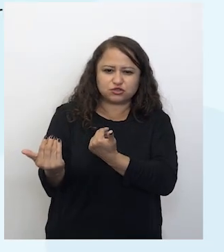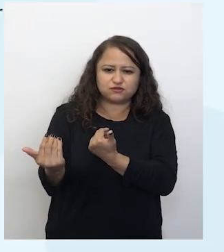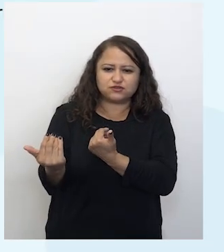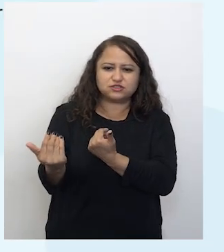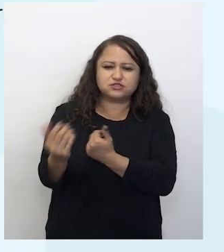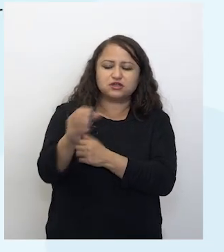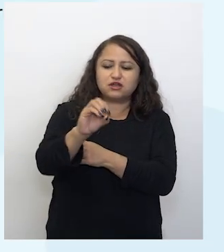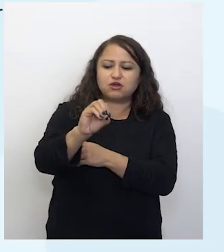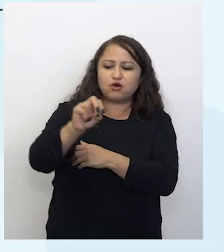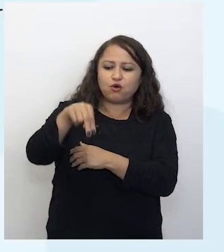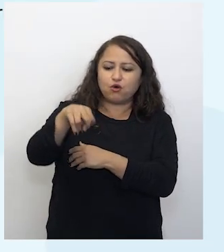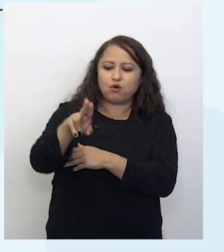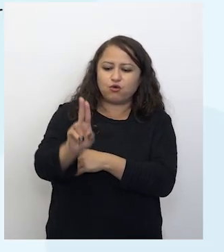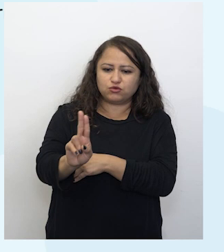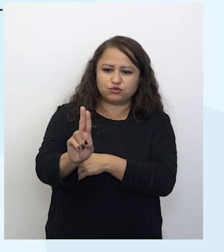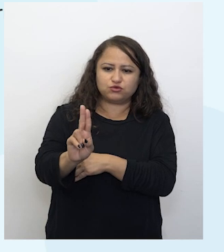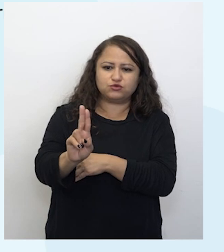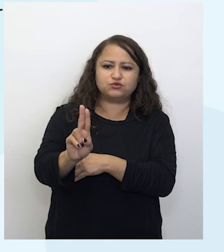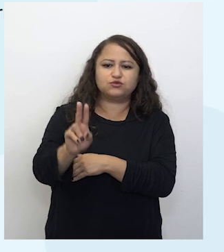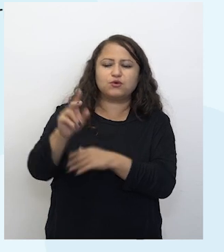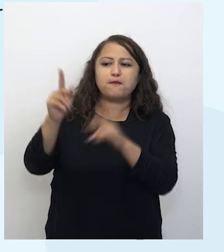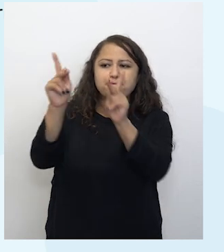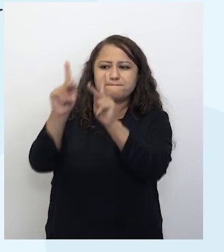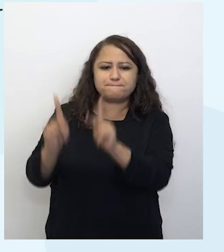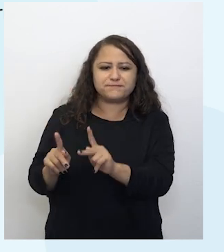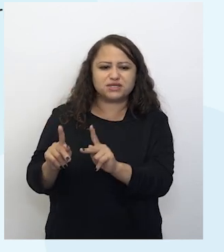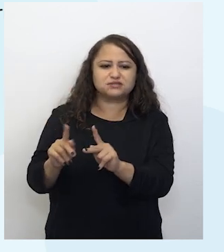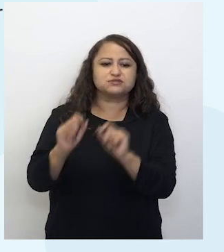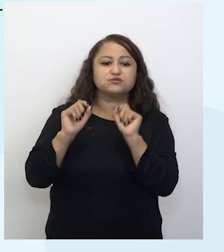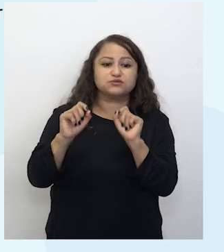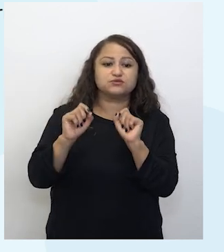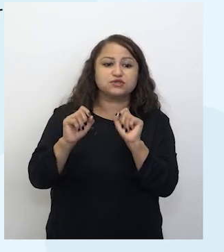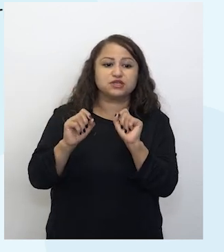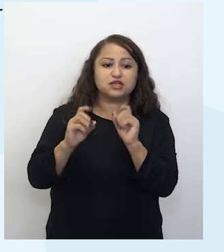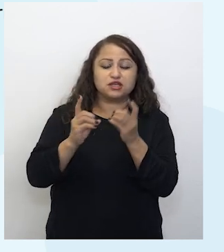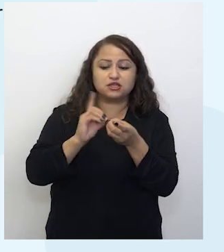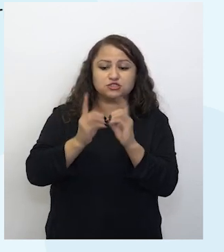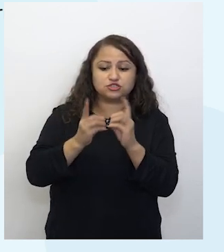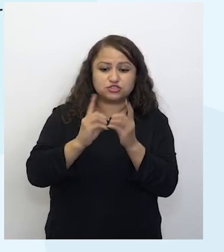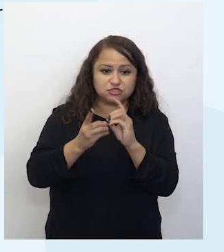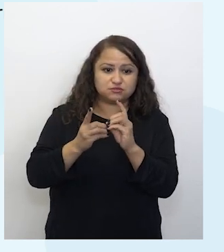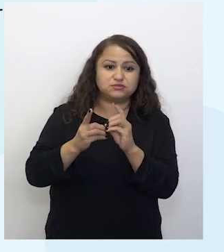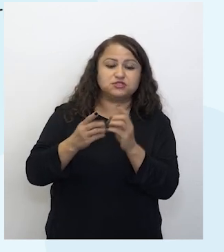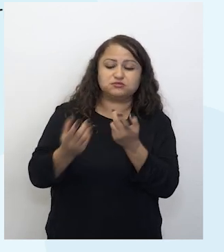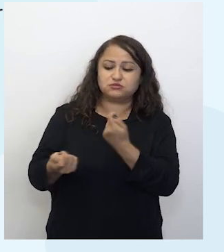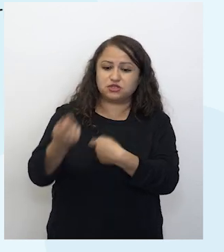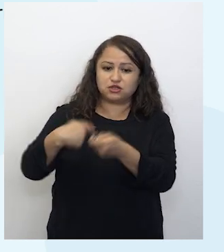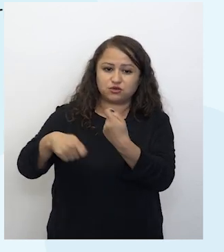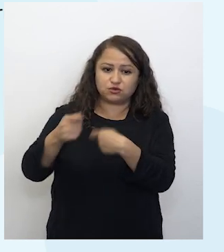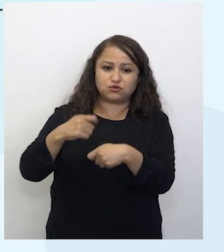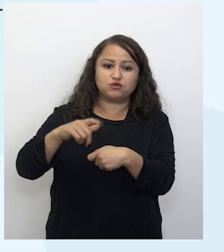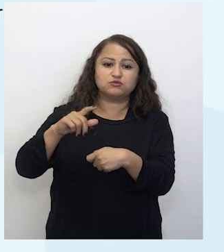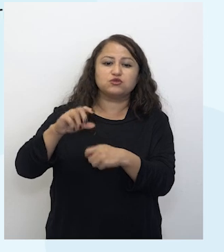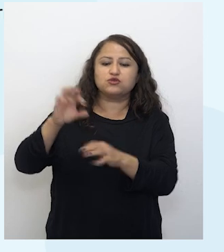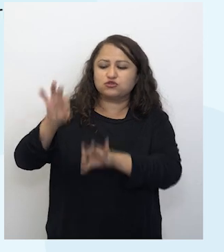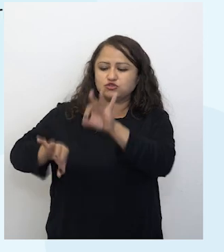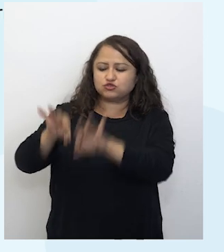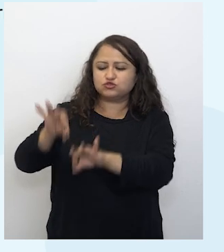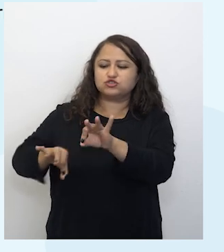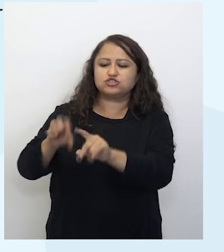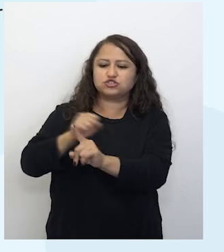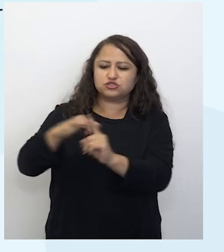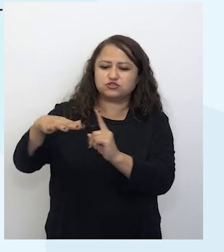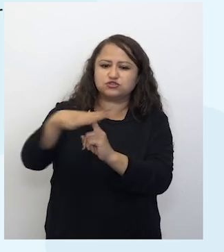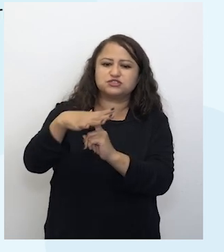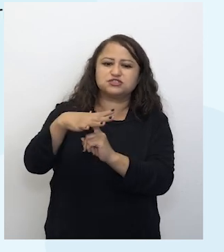ONU Paz. Dinamismo econômico, justiça social, tolerância. Tudo isso e mais